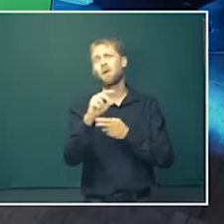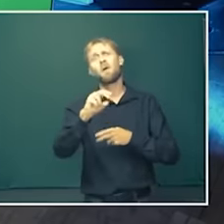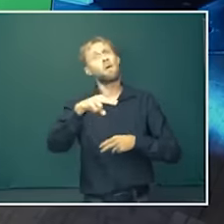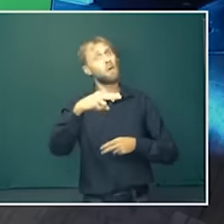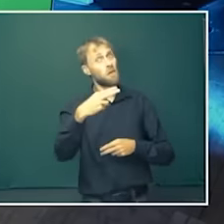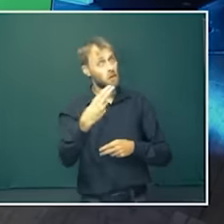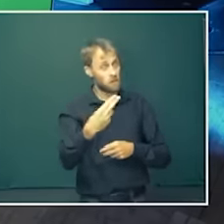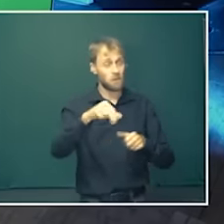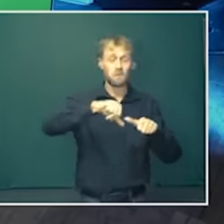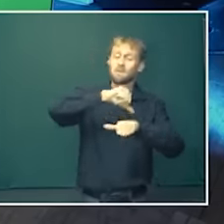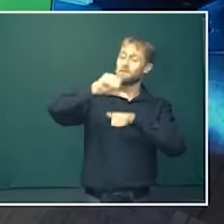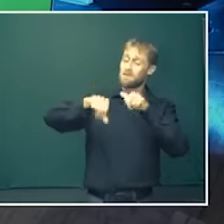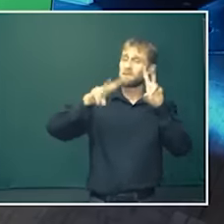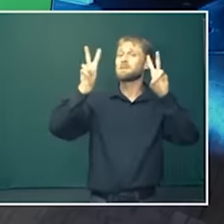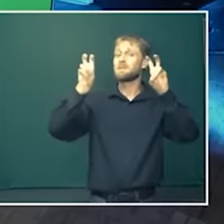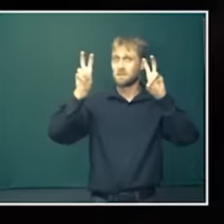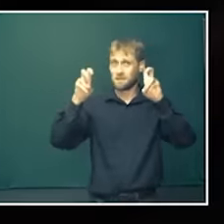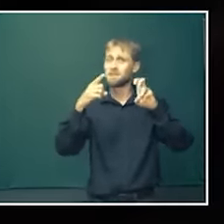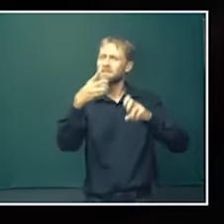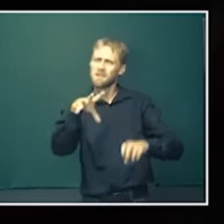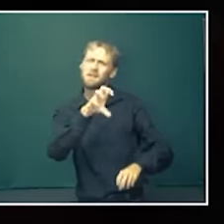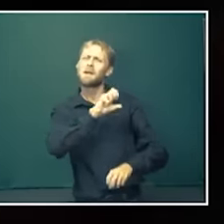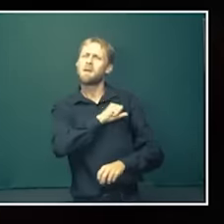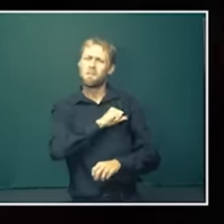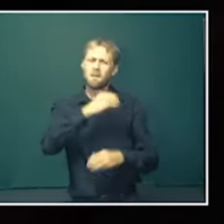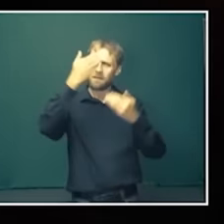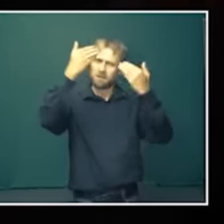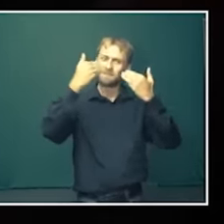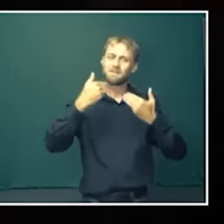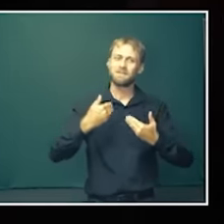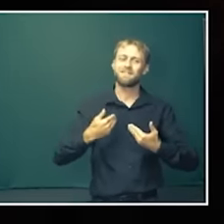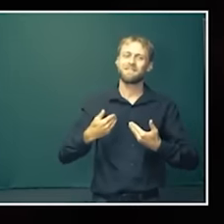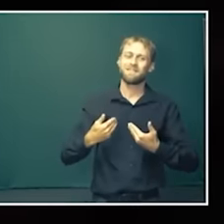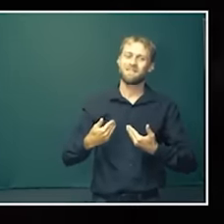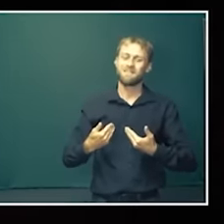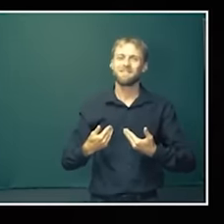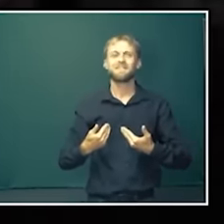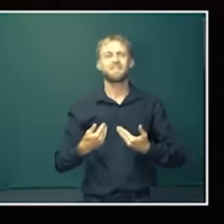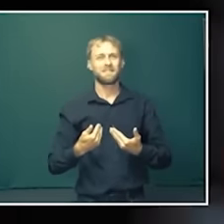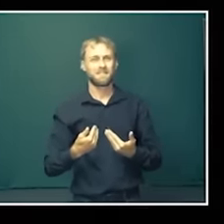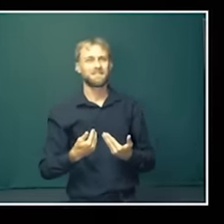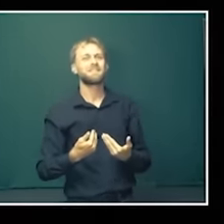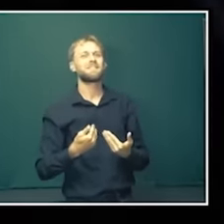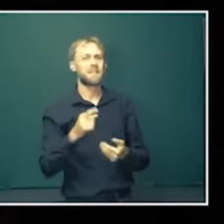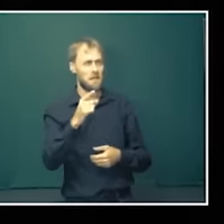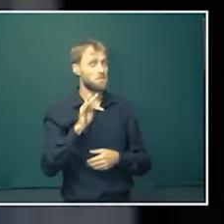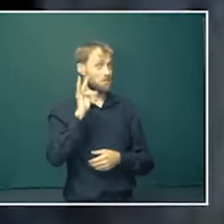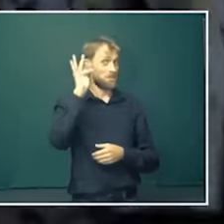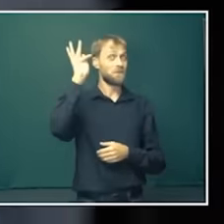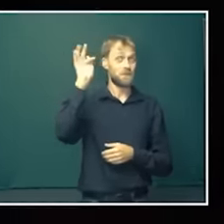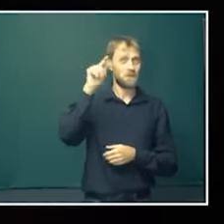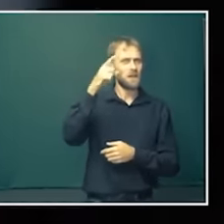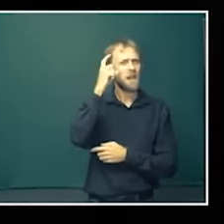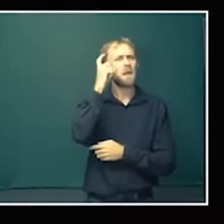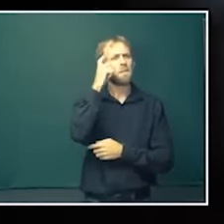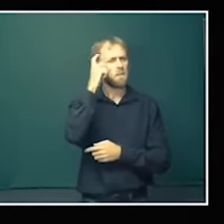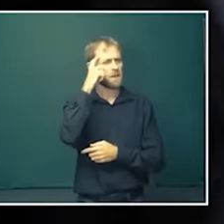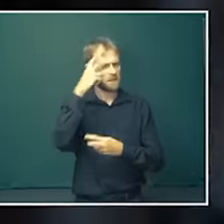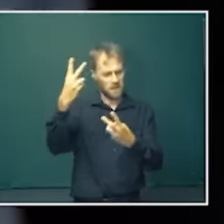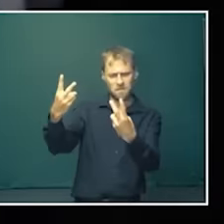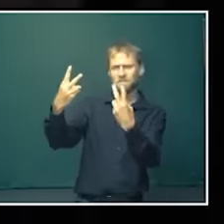mudaria totalmente seus conceitos e me amaria. E sabe um dia você pensa diferente,